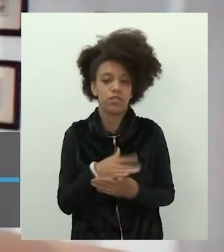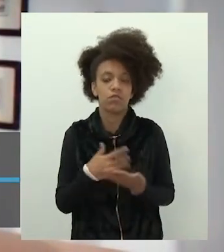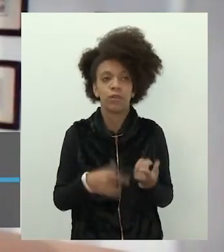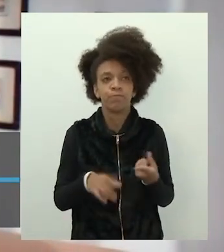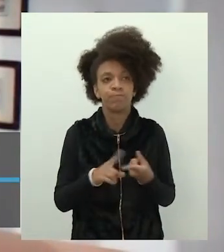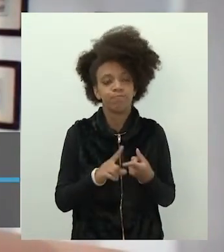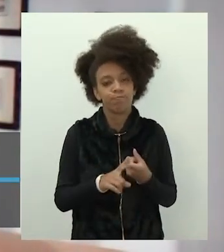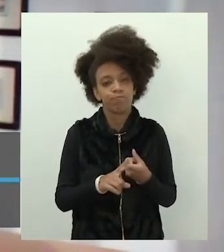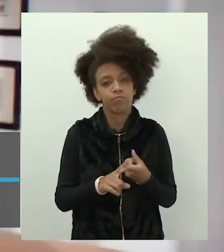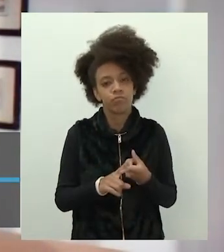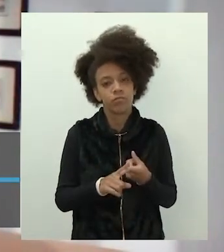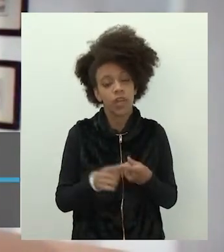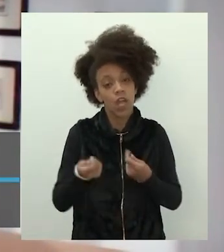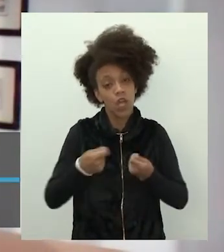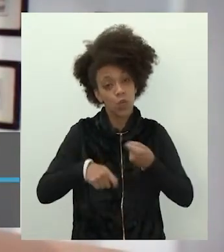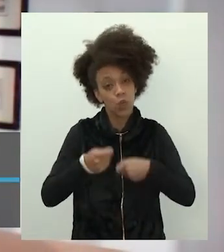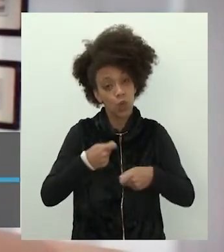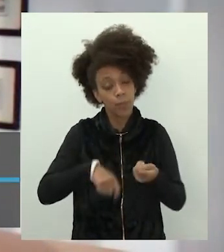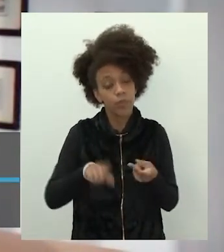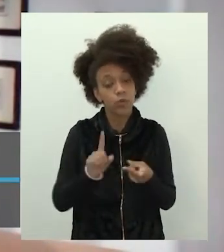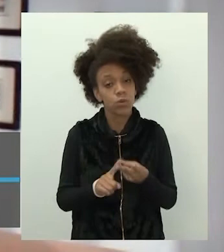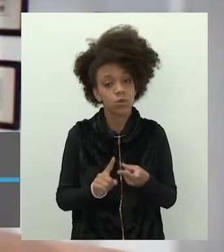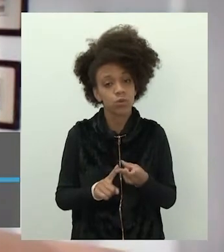recursos econômicos,